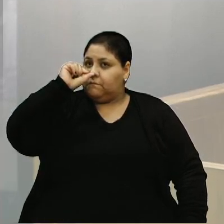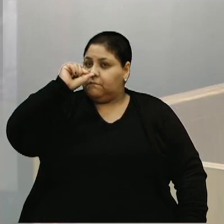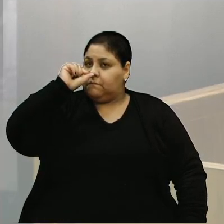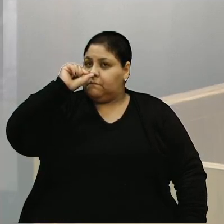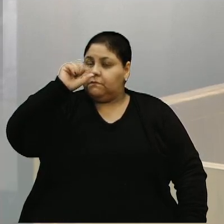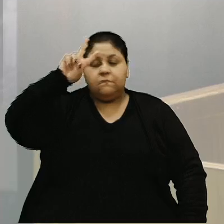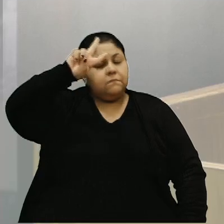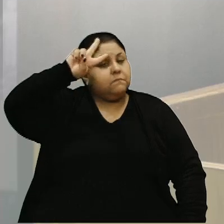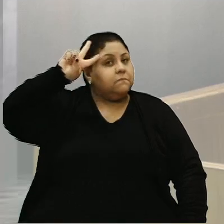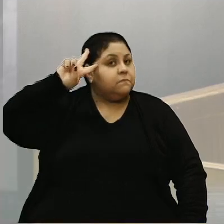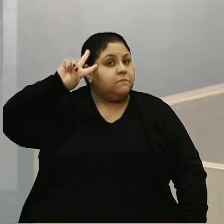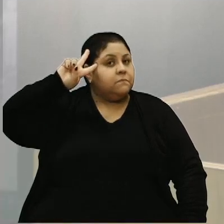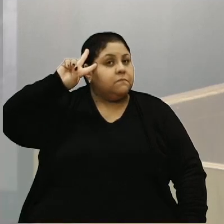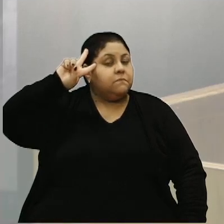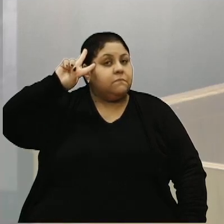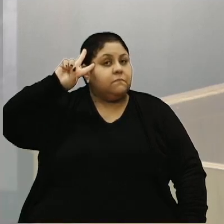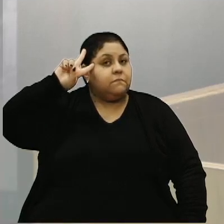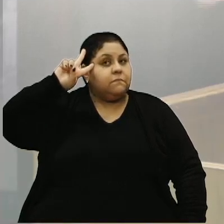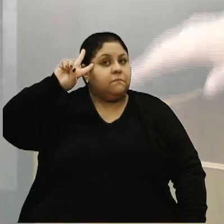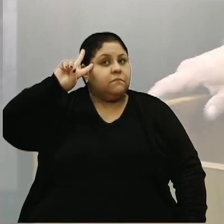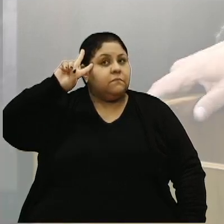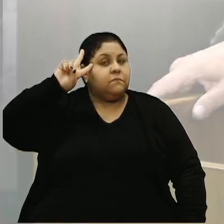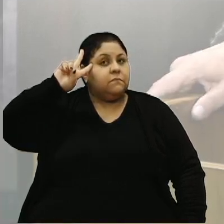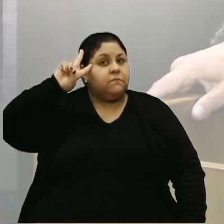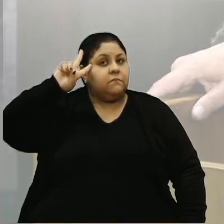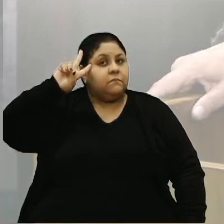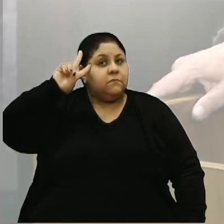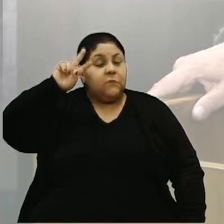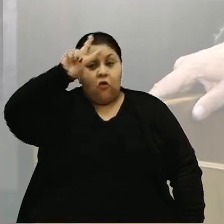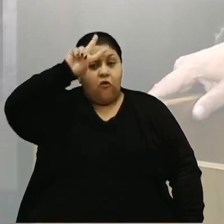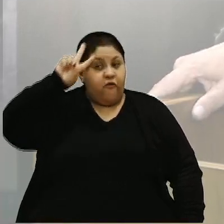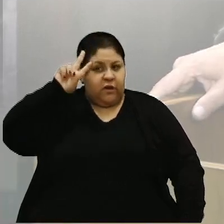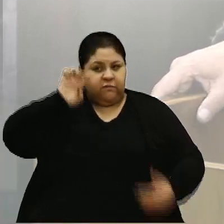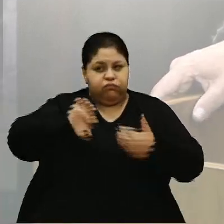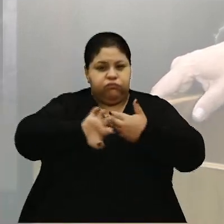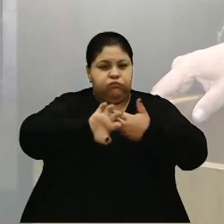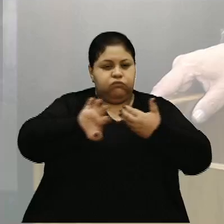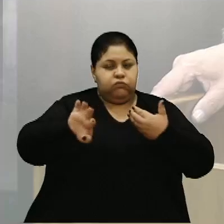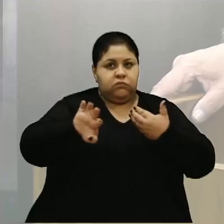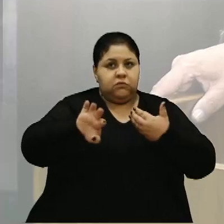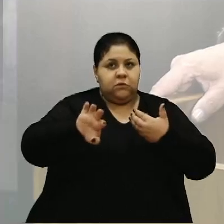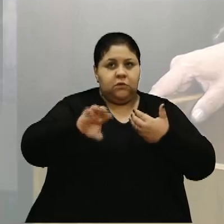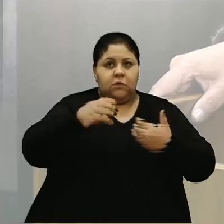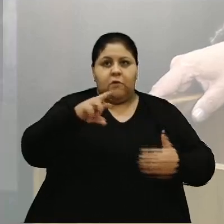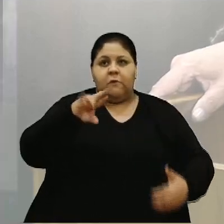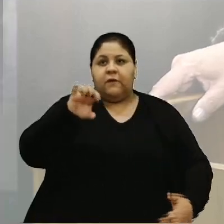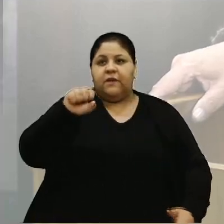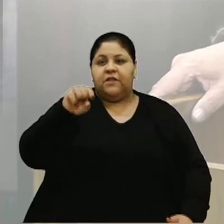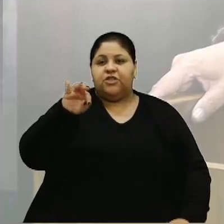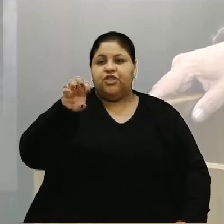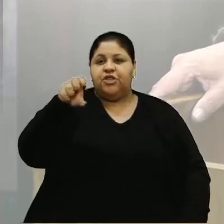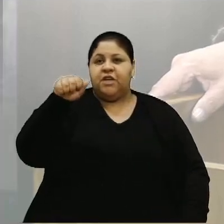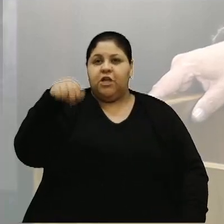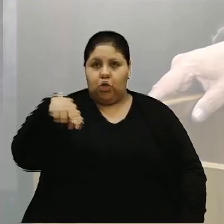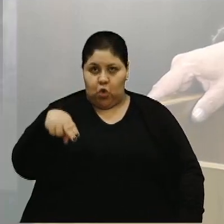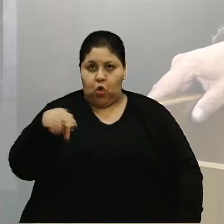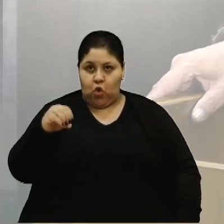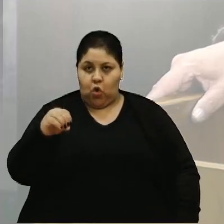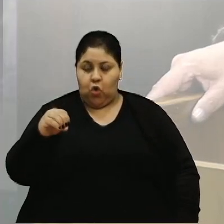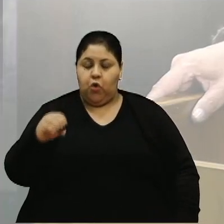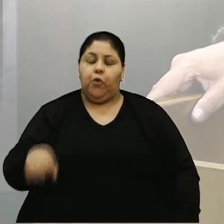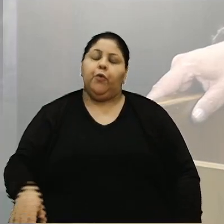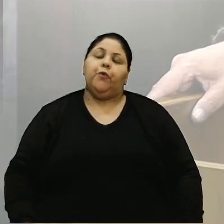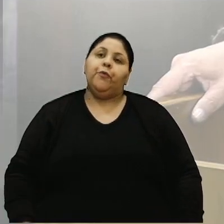Velocino ex e no tempo que o Velocino ficou afastado, o Cristiano Becker, que